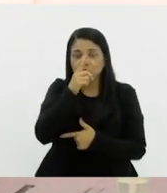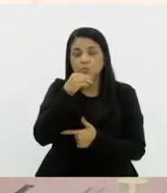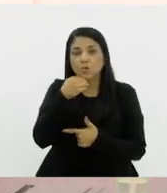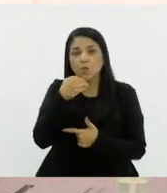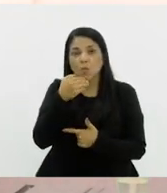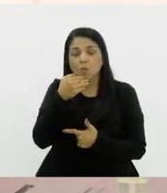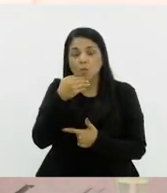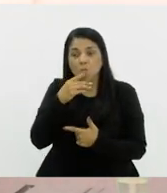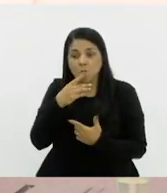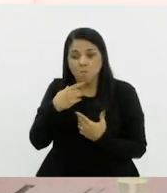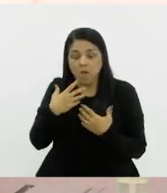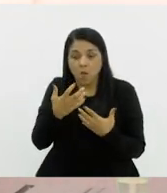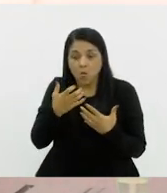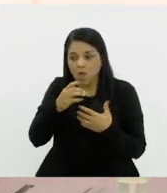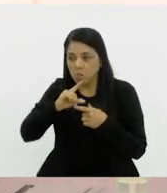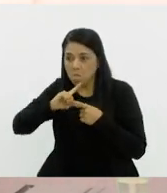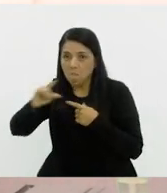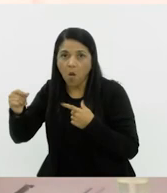casa, porque fica